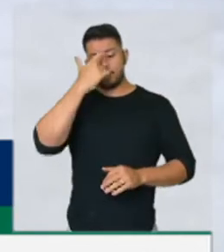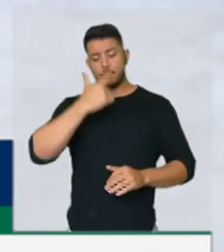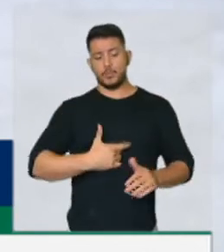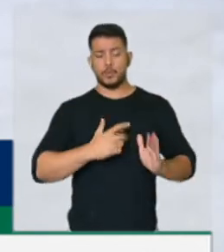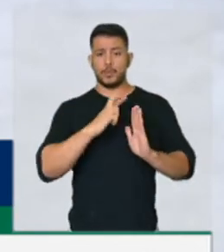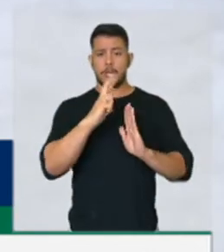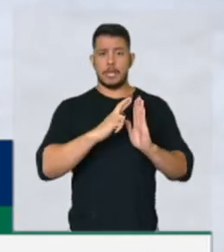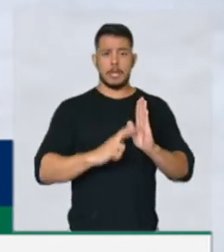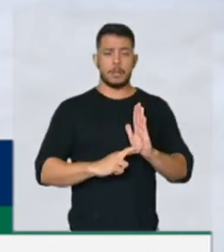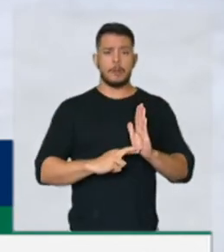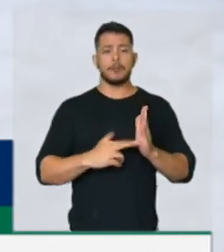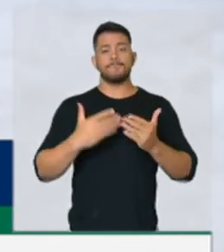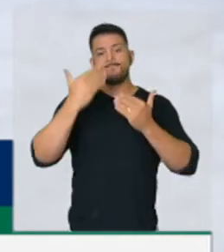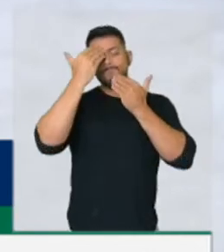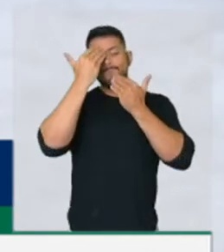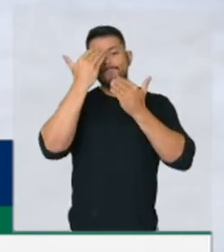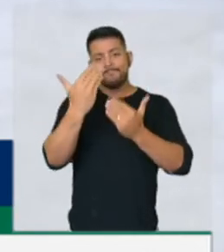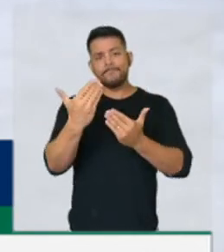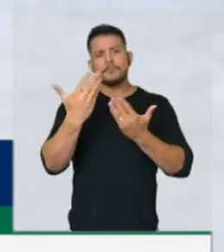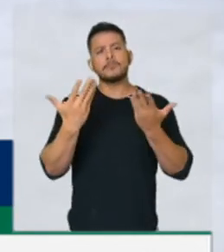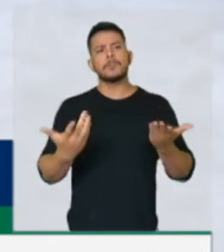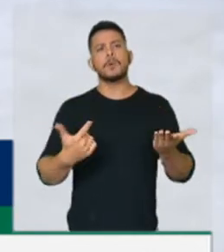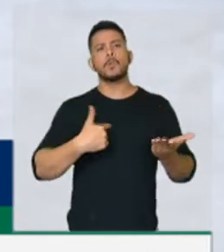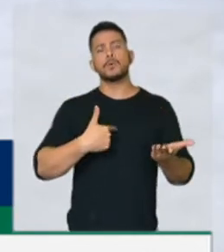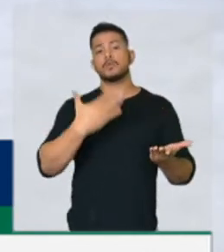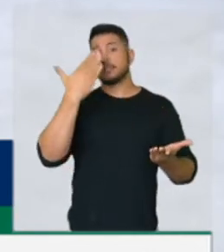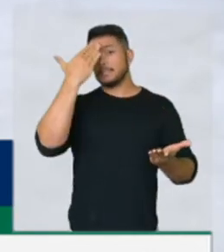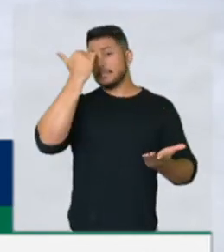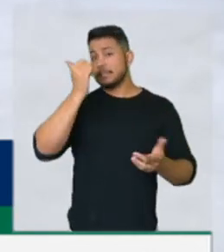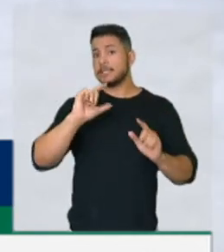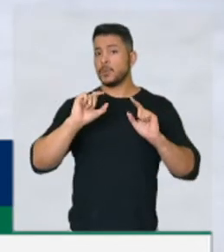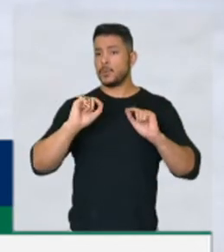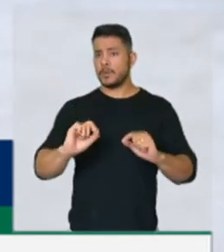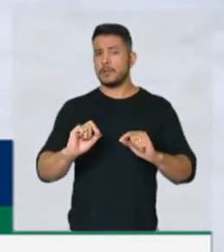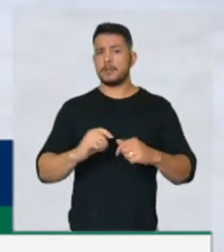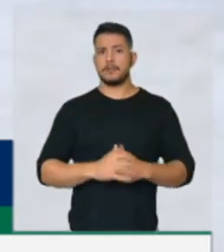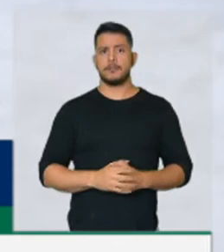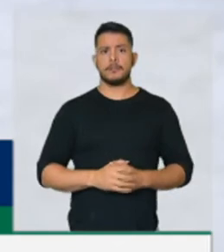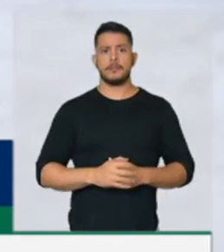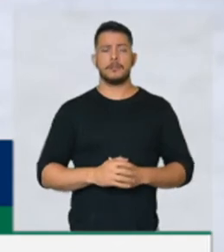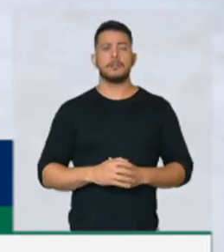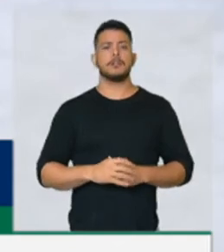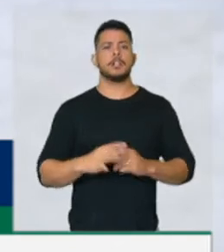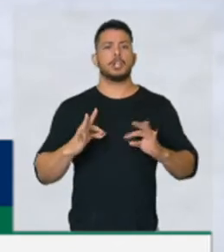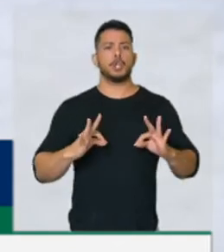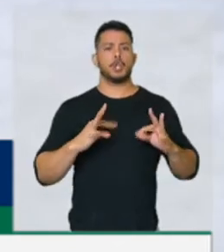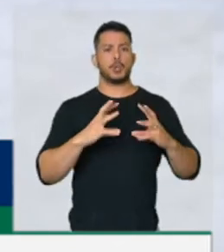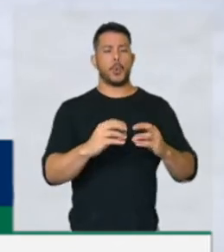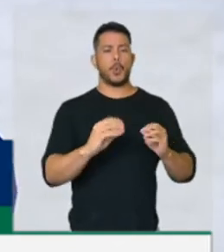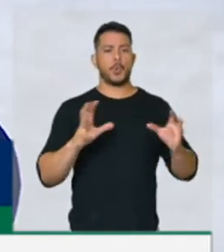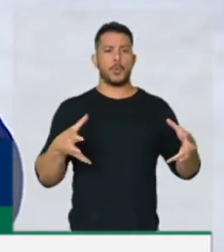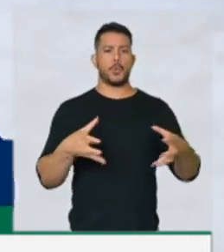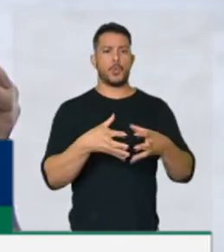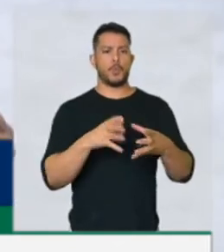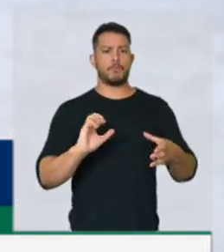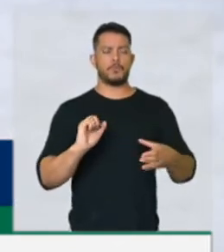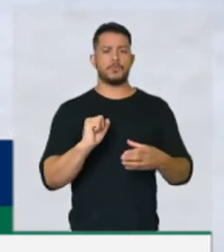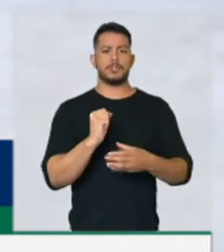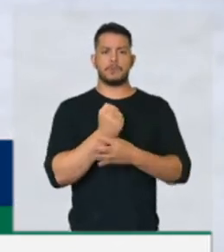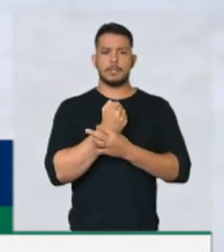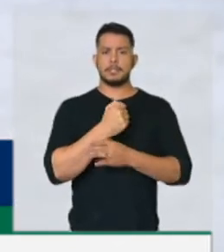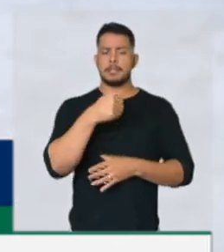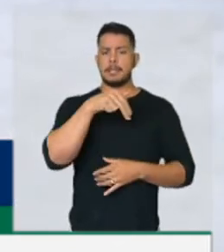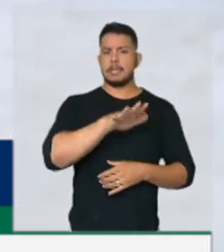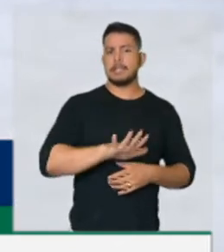grato, e eu tenho certeza que o trabalho da Força de Segurança junto ao meio ambiente